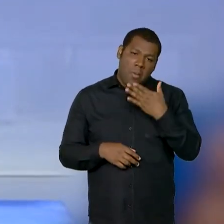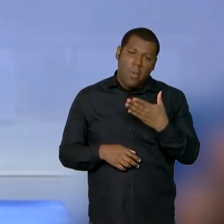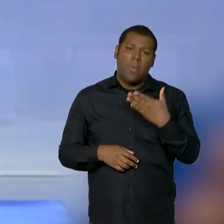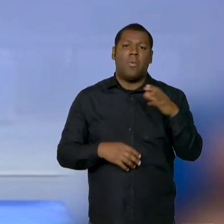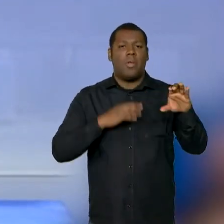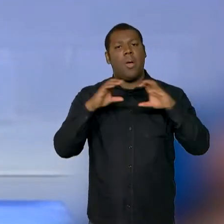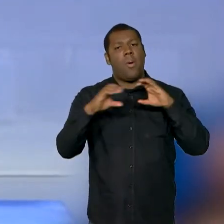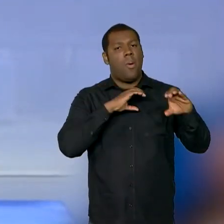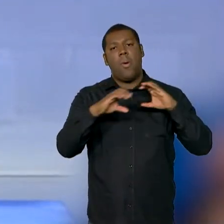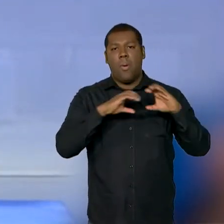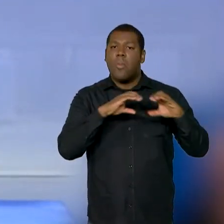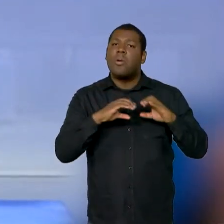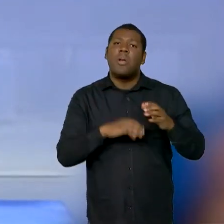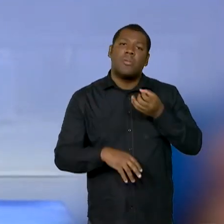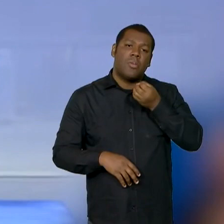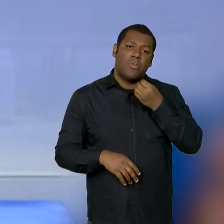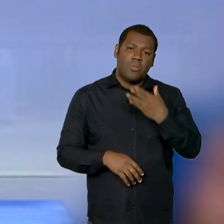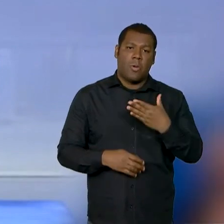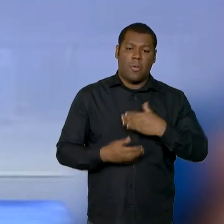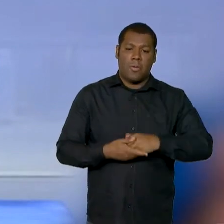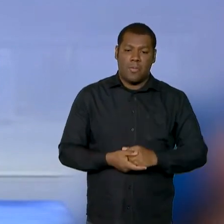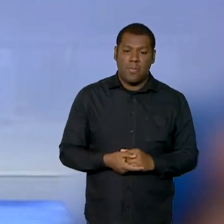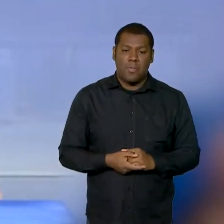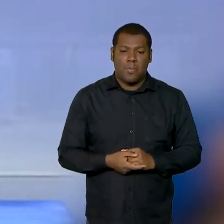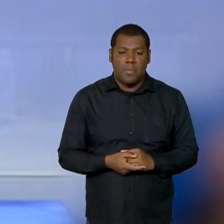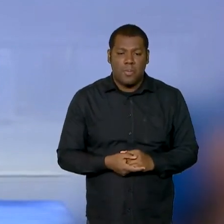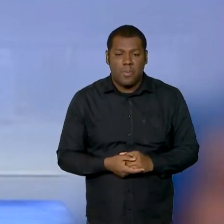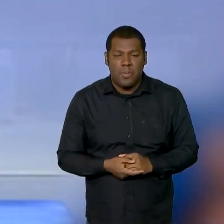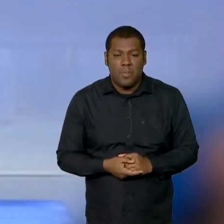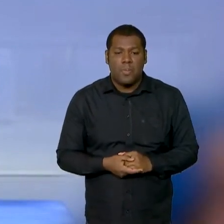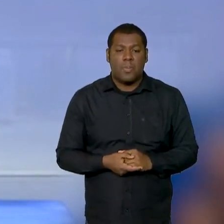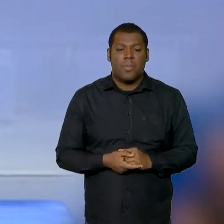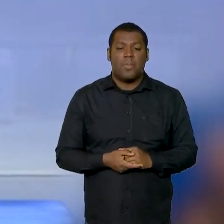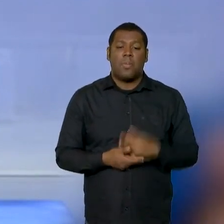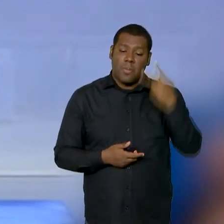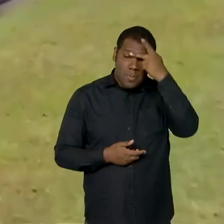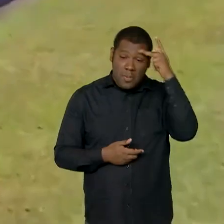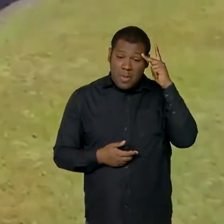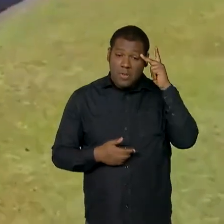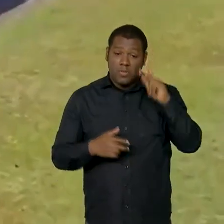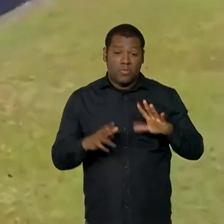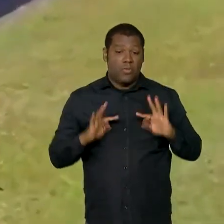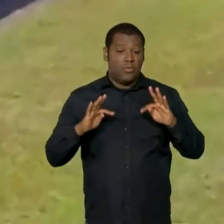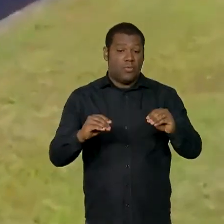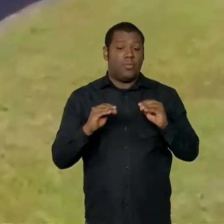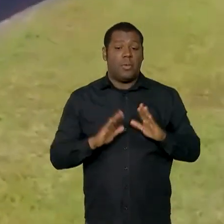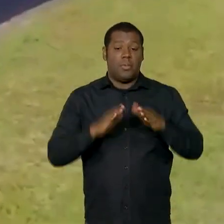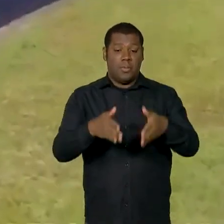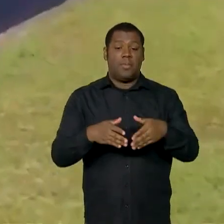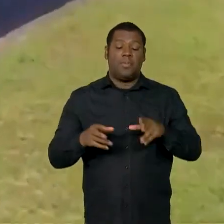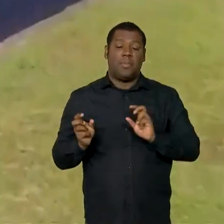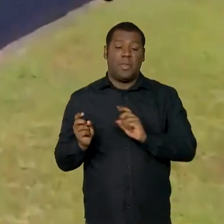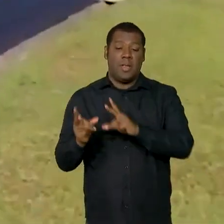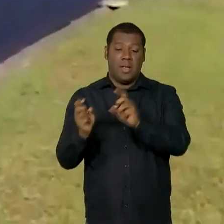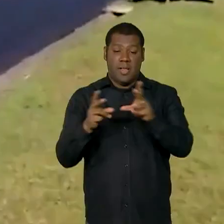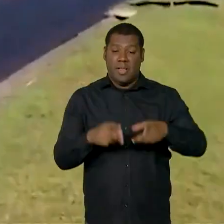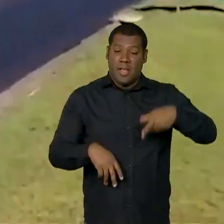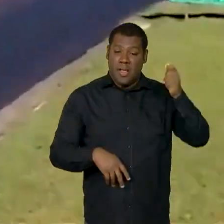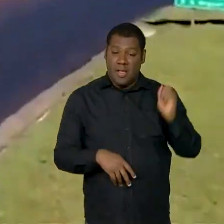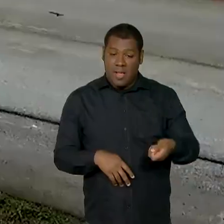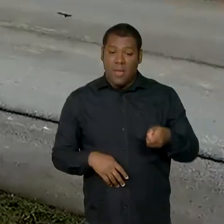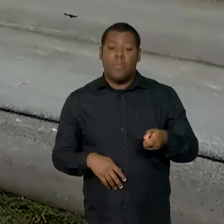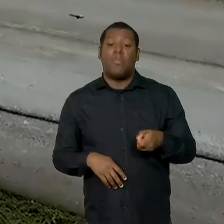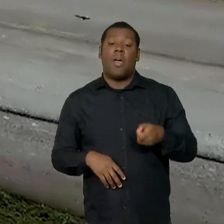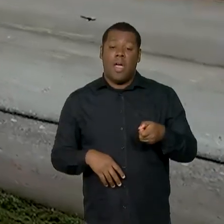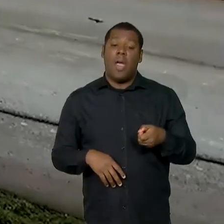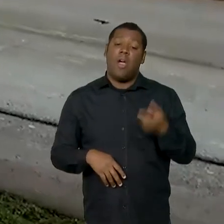dialogado, construído e elaborado com a participação de todos. O leilão faz parte dos investimentos previstos